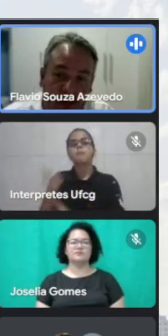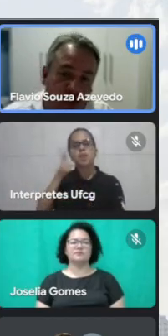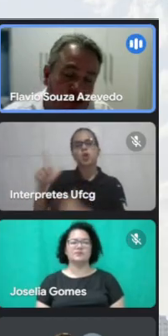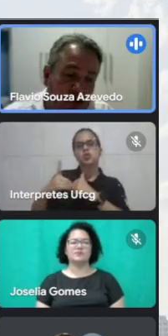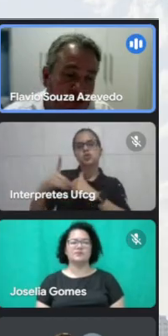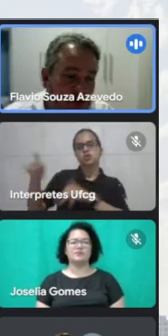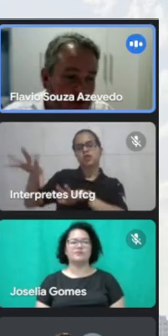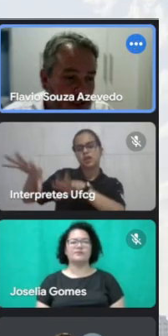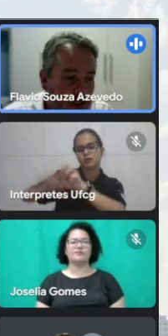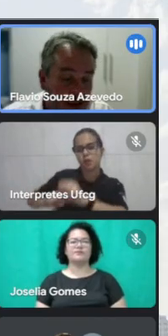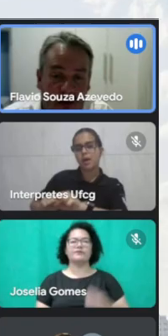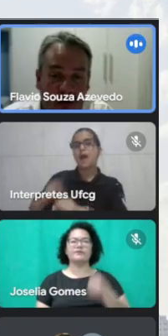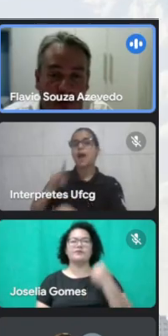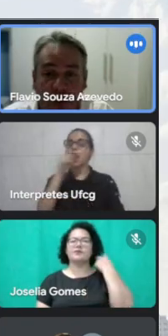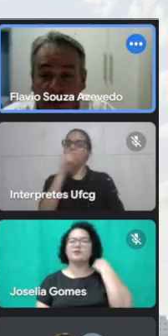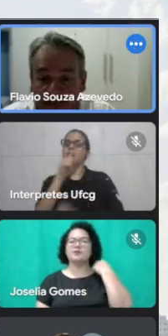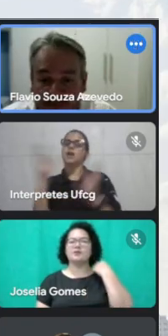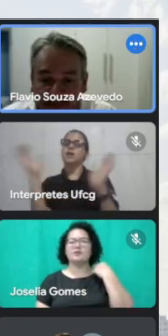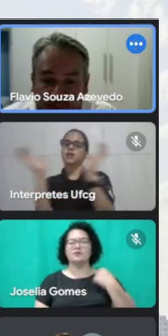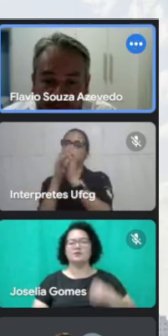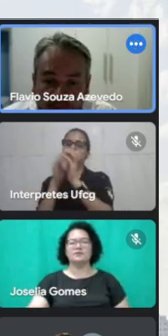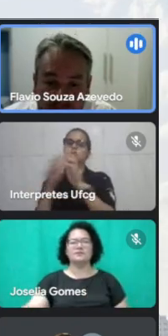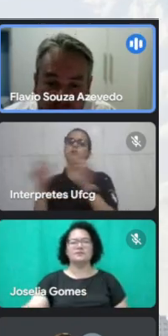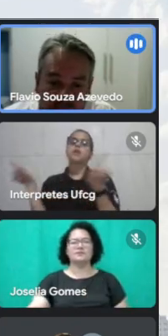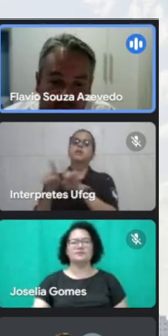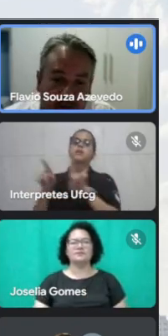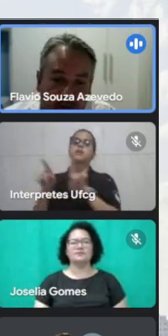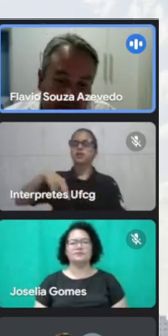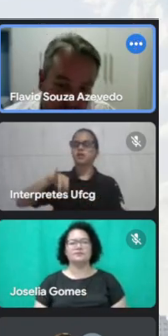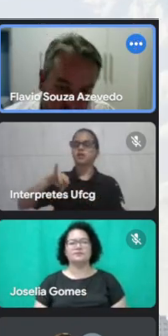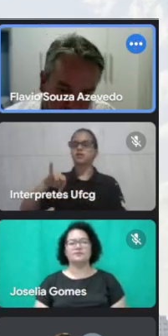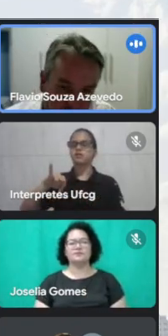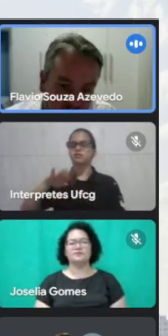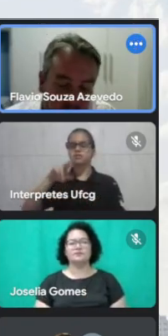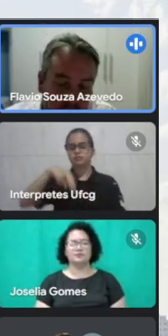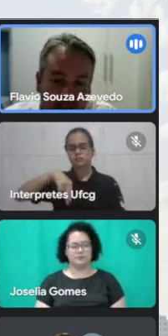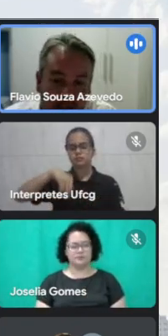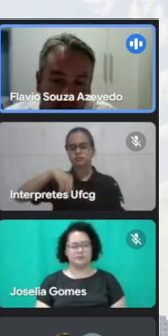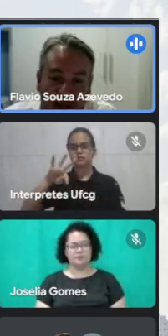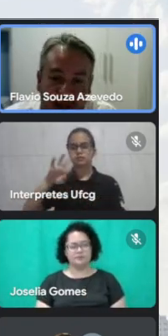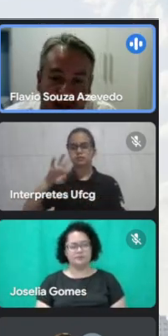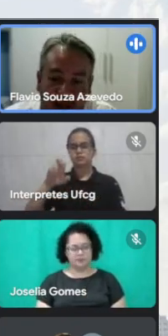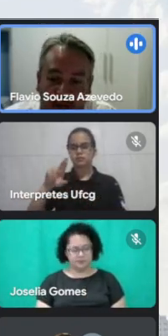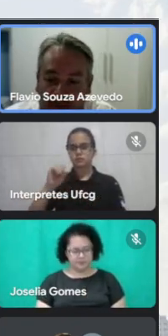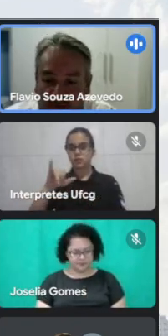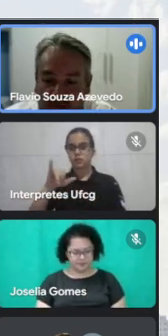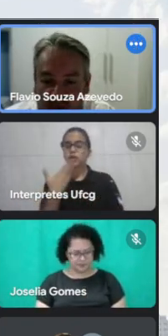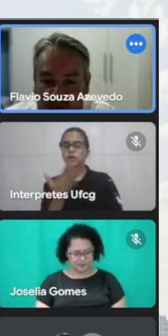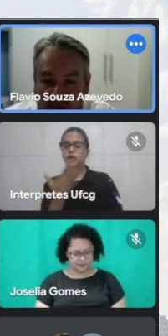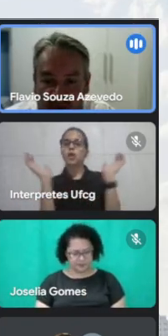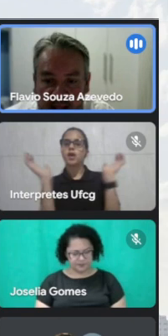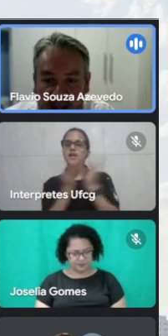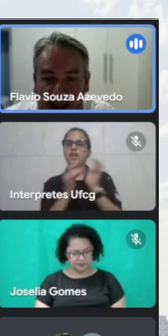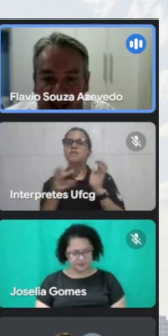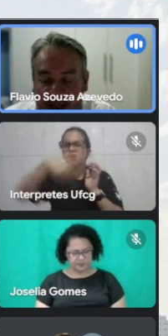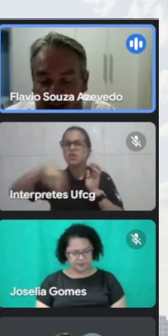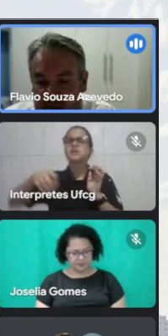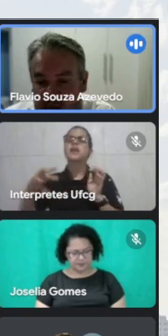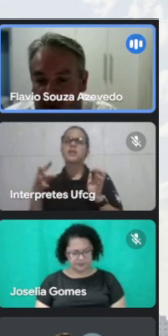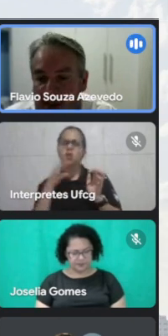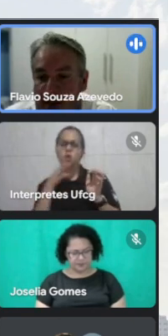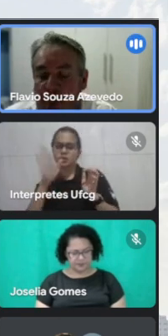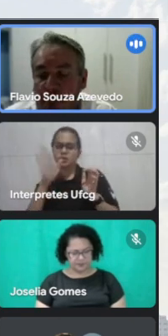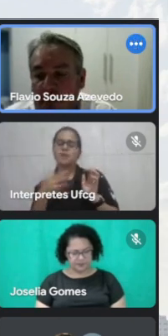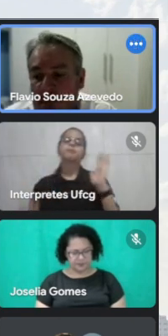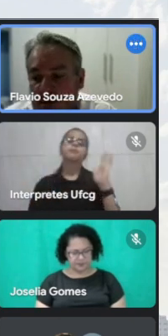que é de Recife e de Niterói. Então, Recife, né, que muita gente conhece, é uma cidade que ela